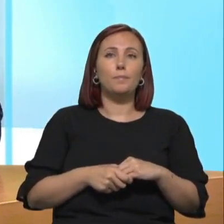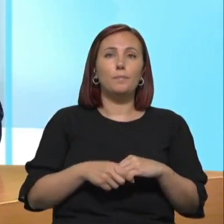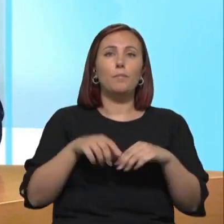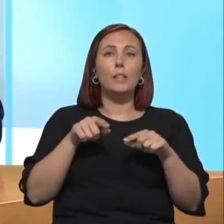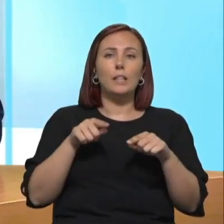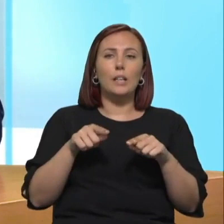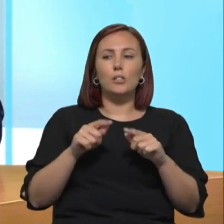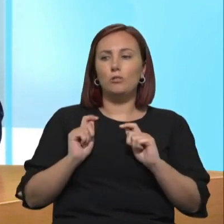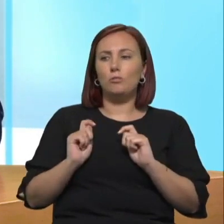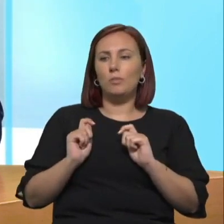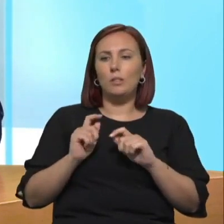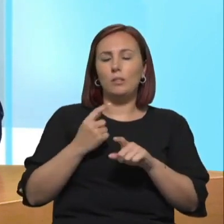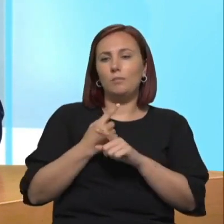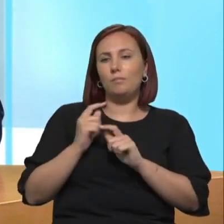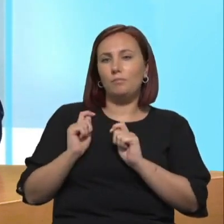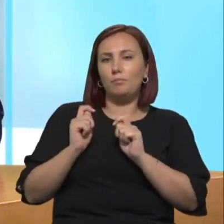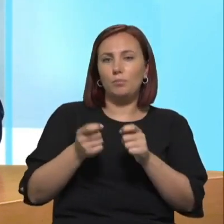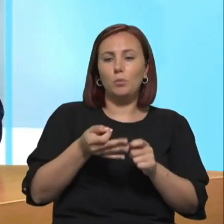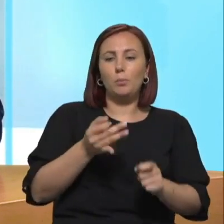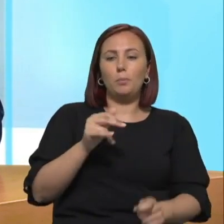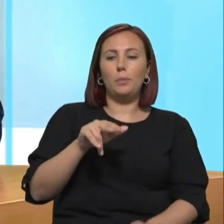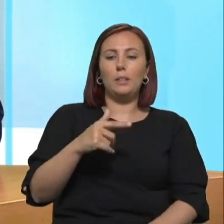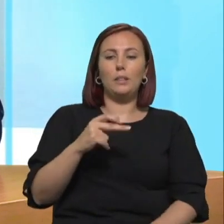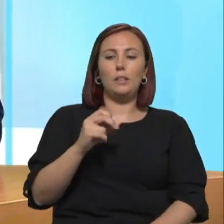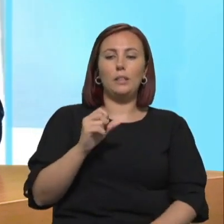estes legados, nomeadamente a Maria Lourdes Pintacilgo,